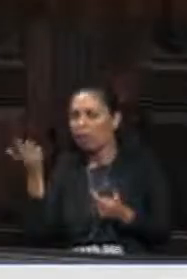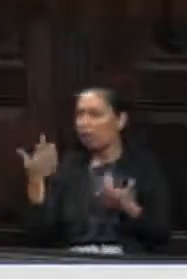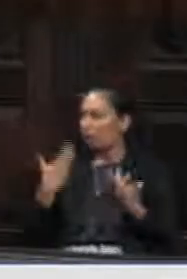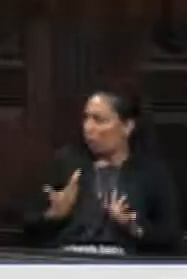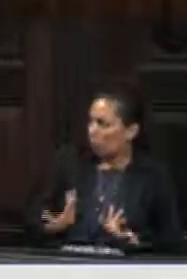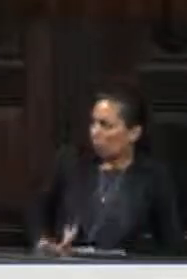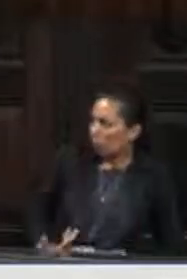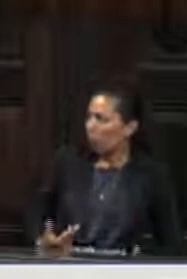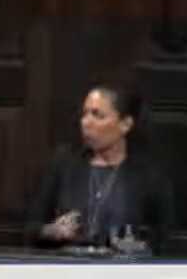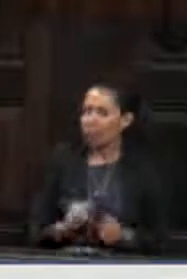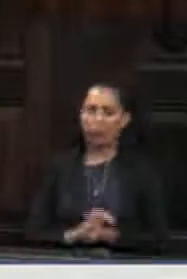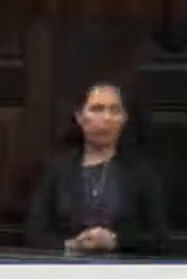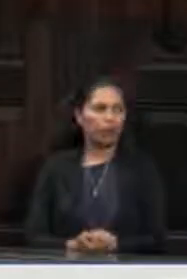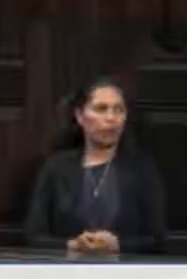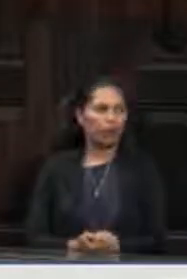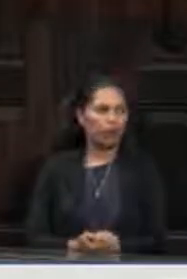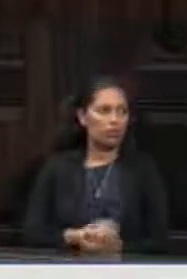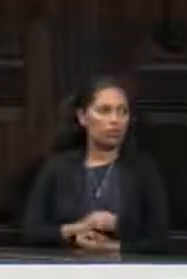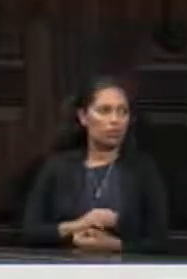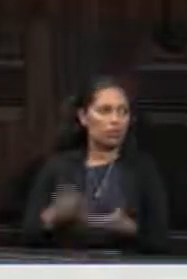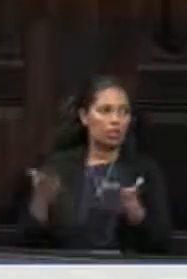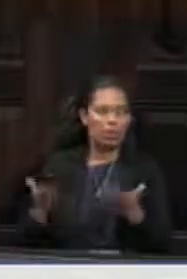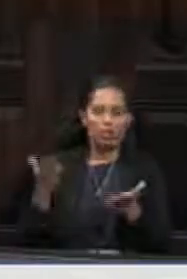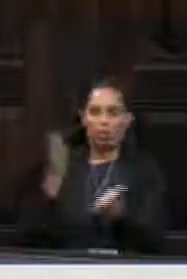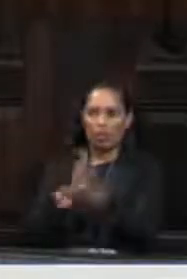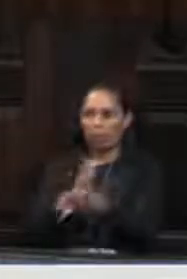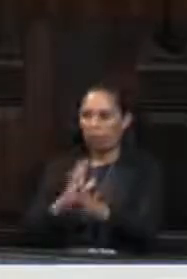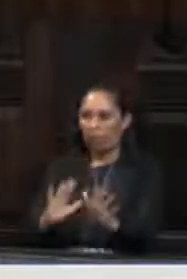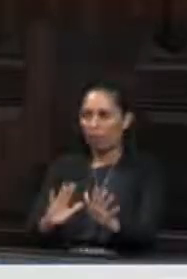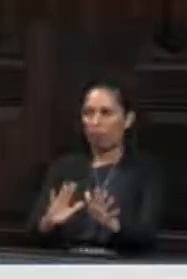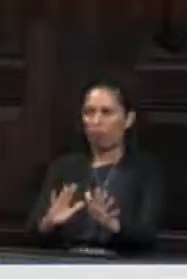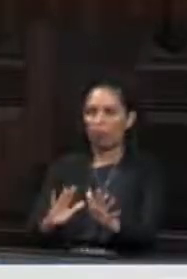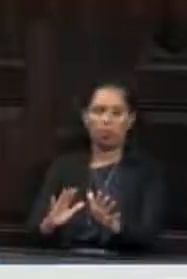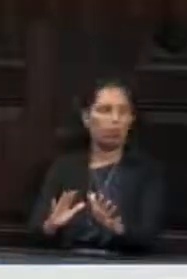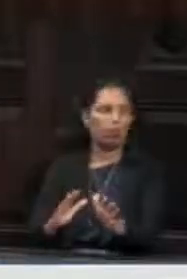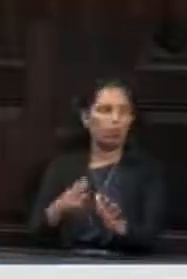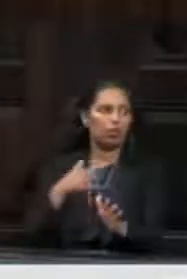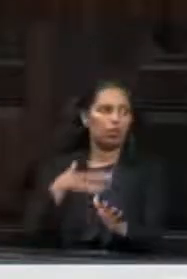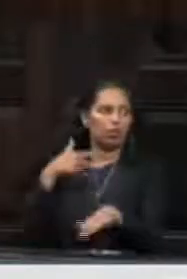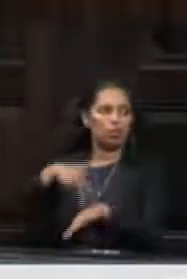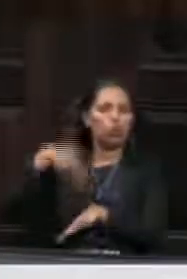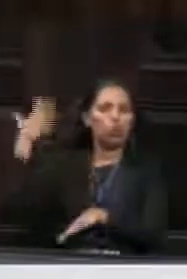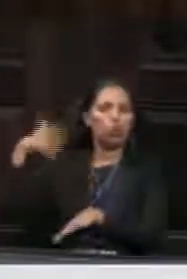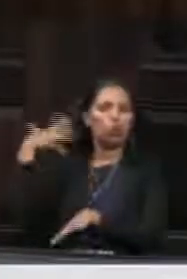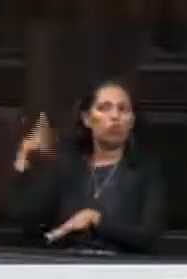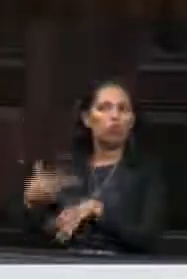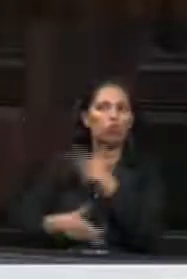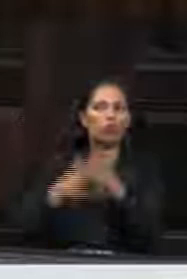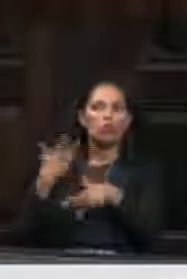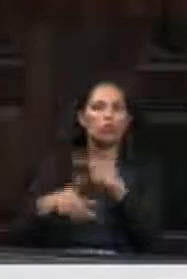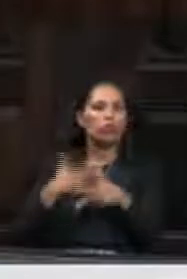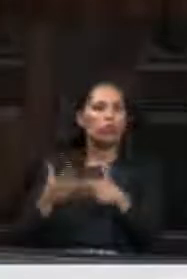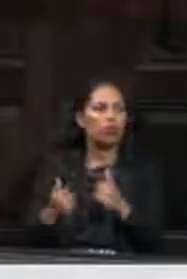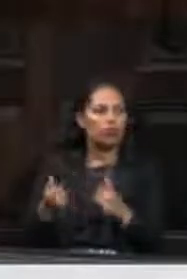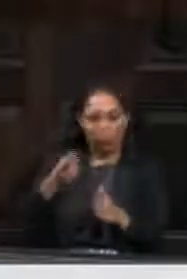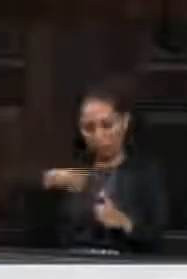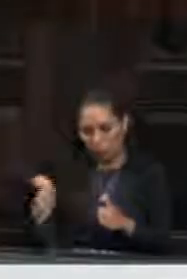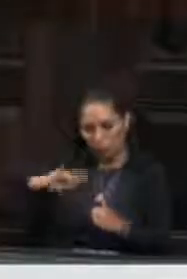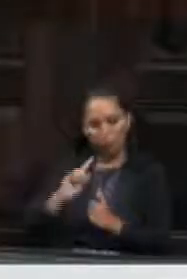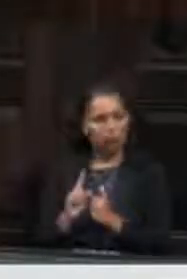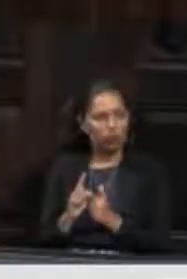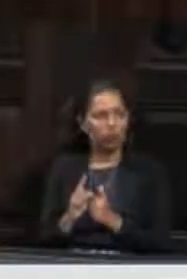vigor. E eu quero terminar a minha fala nesta tarde.